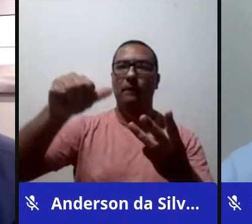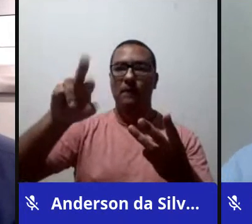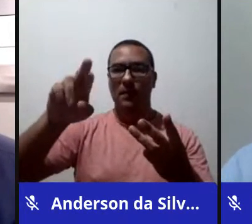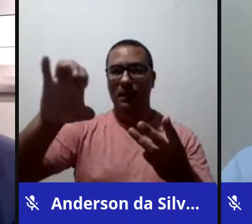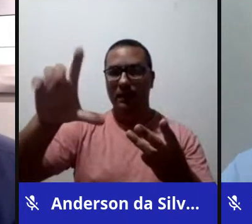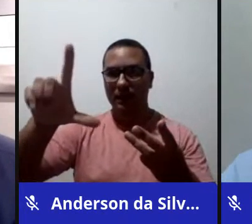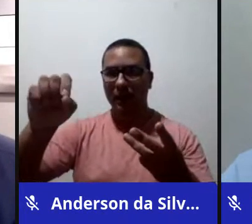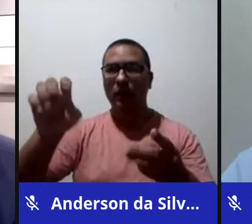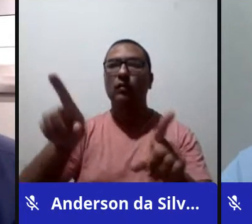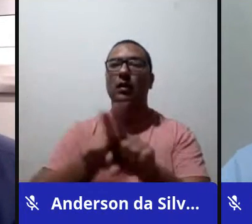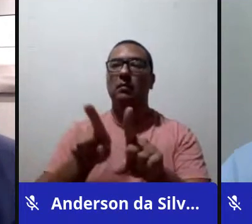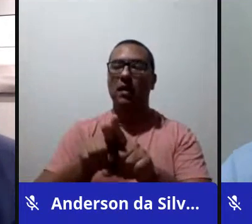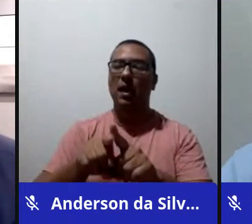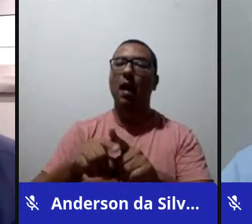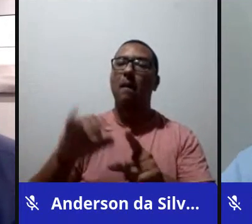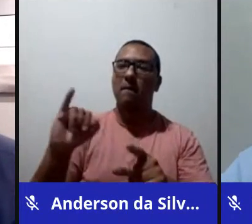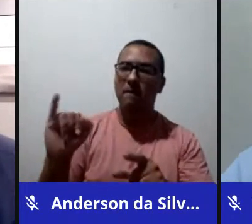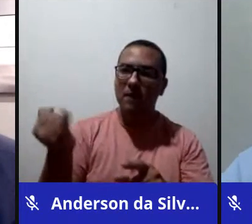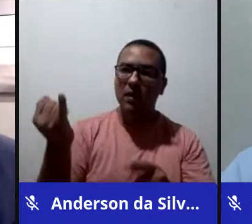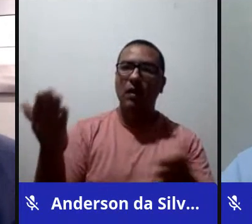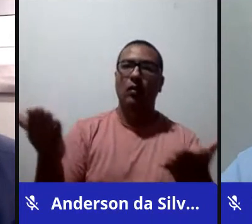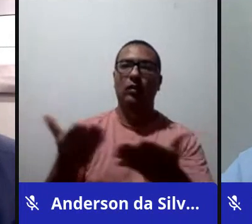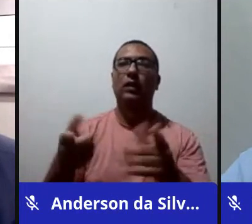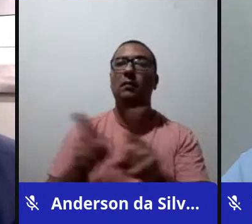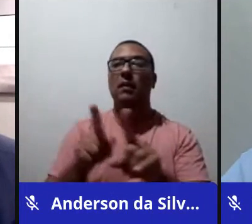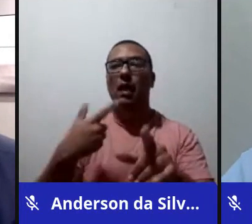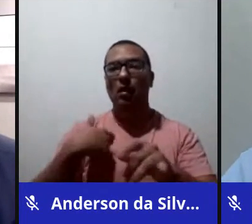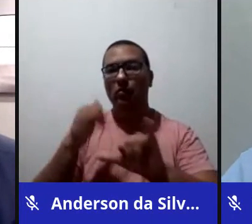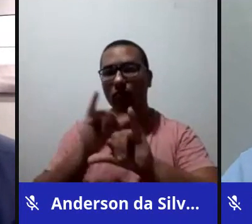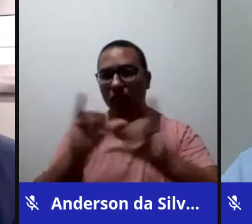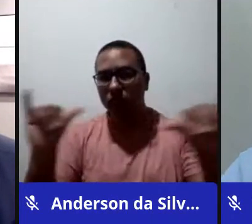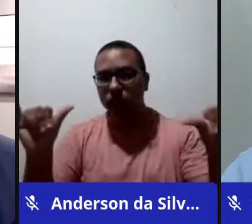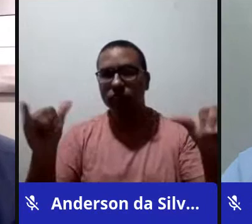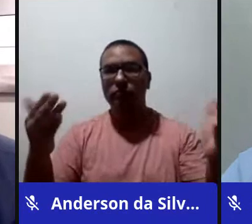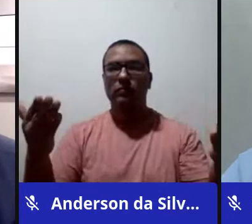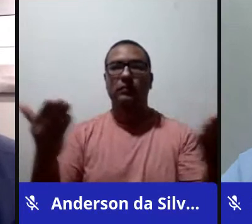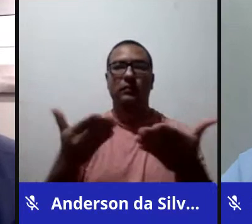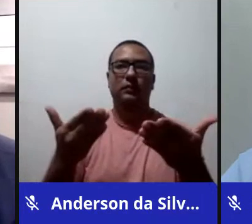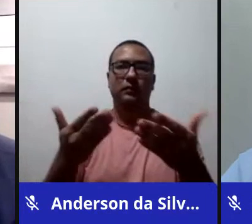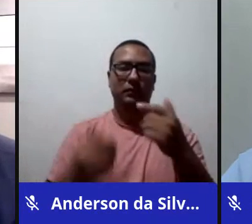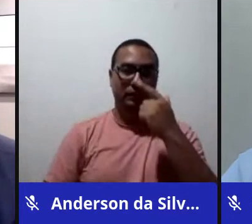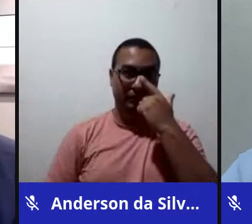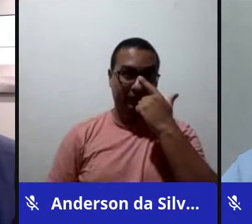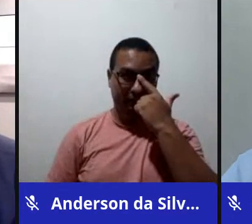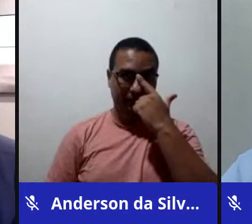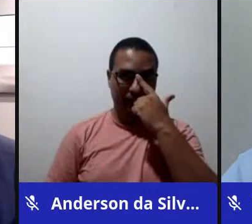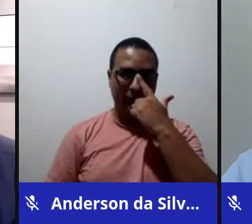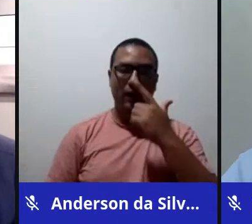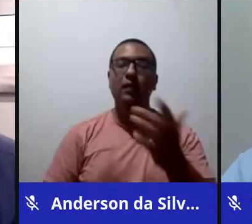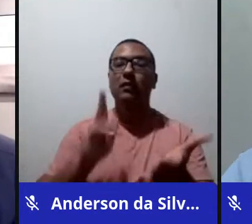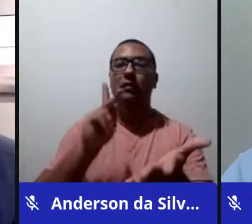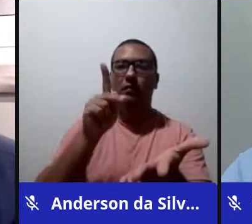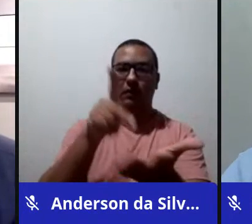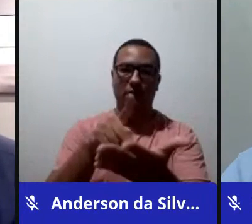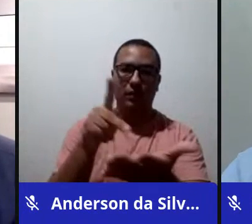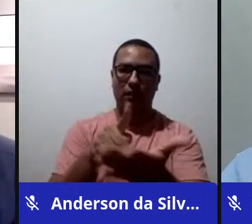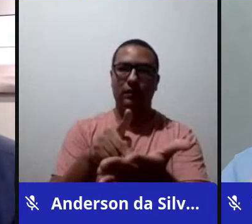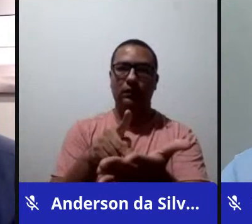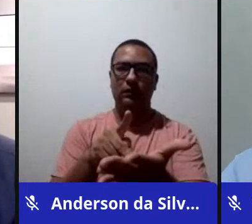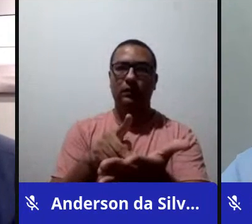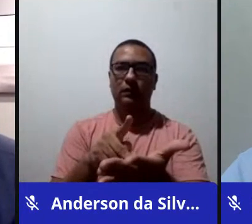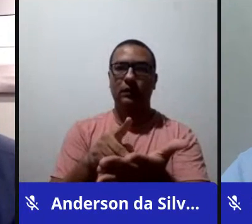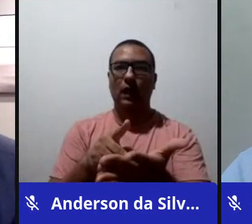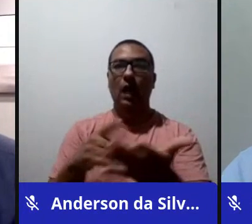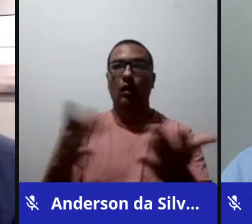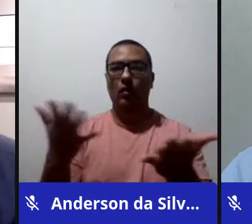bastante proveitoso. A mensagem que eu diria, que eu deixaria, Cibele, é que, de fato, a